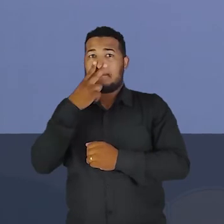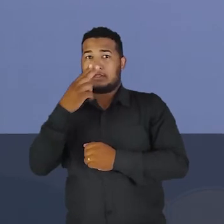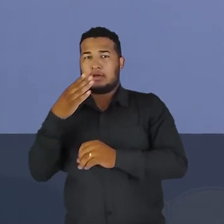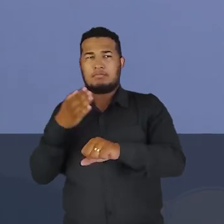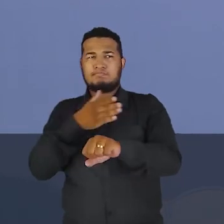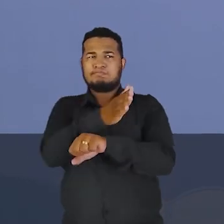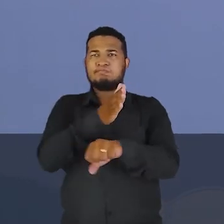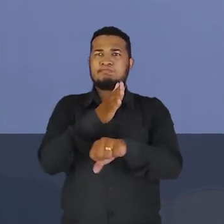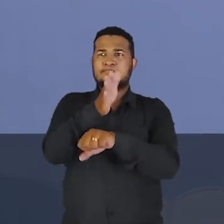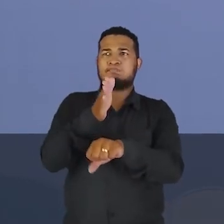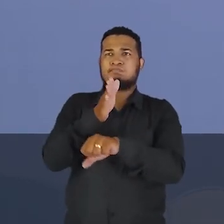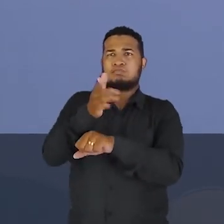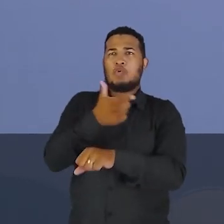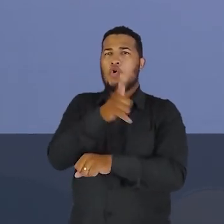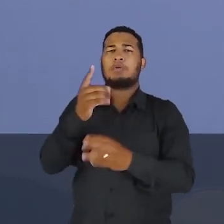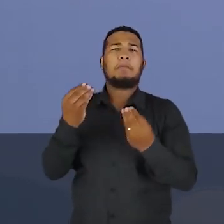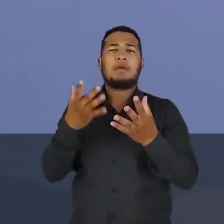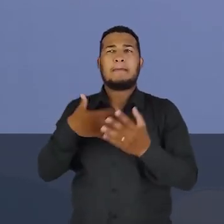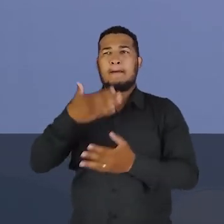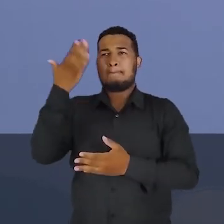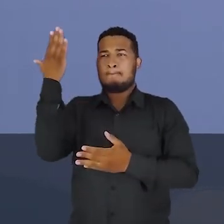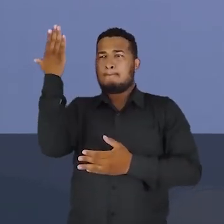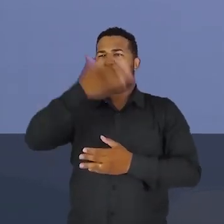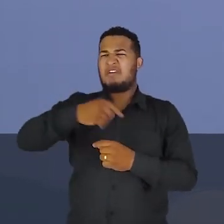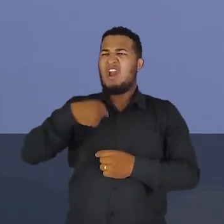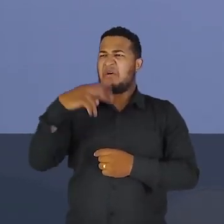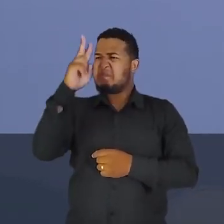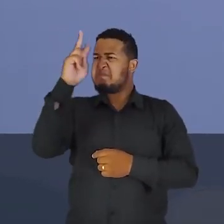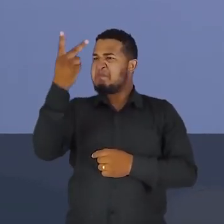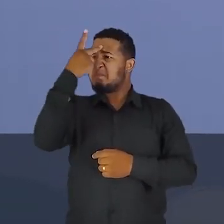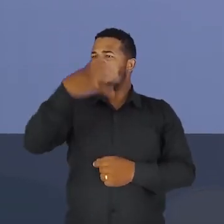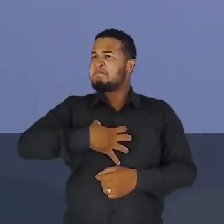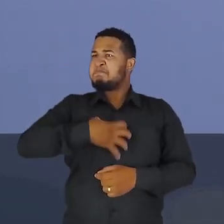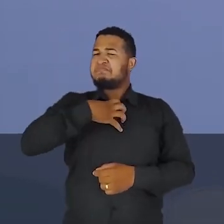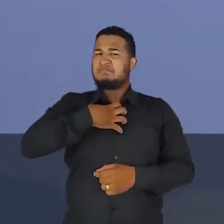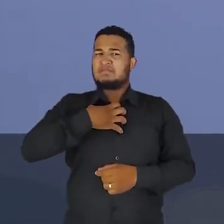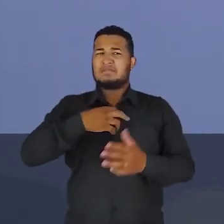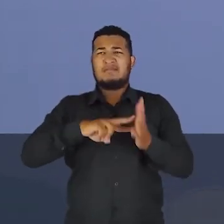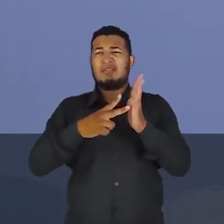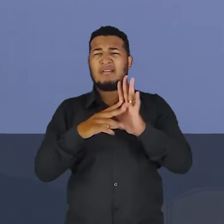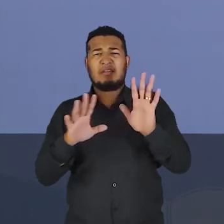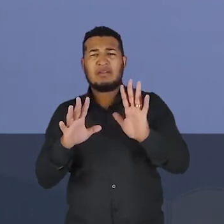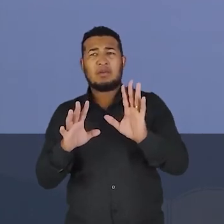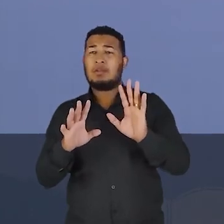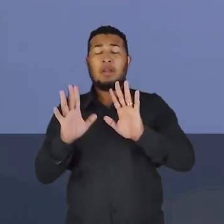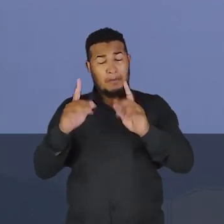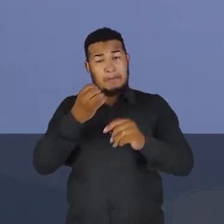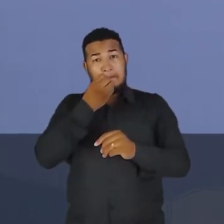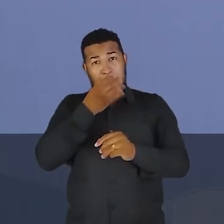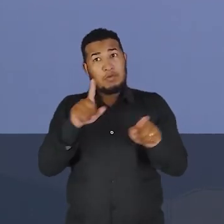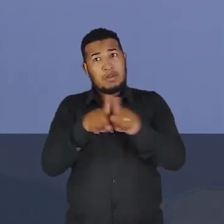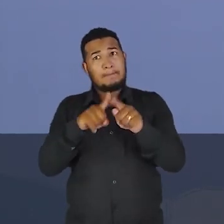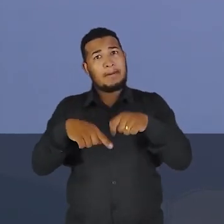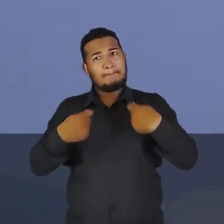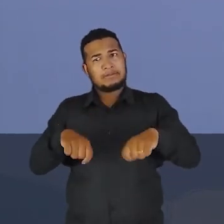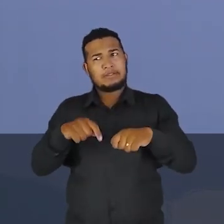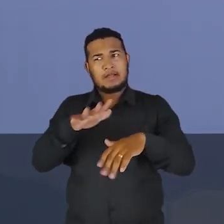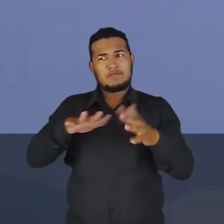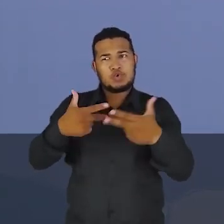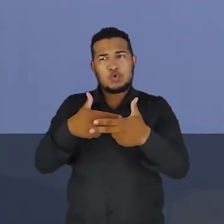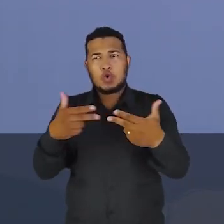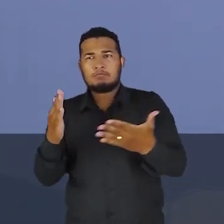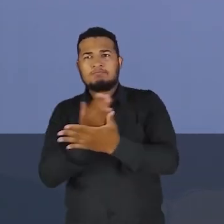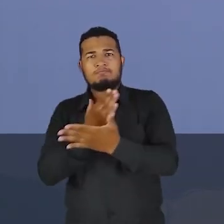outros caminhos para provar a rebeldia que tem. Nada contra a rebeldia, é necessário que a gente se rebele, mas